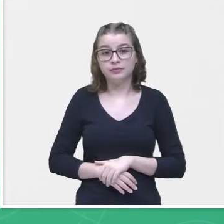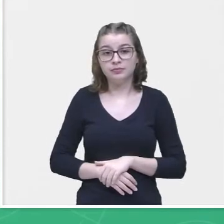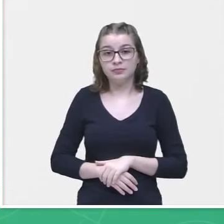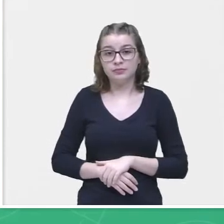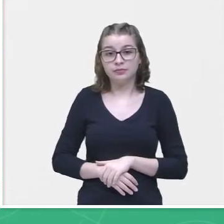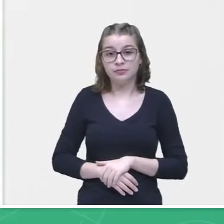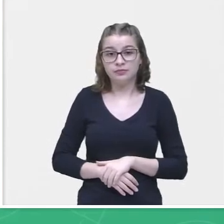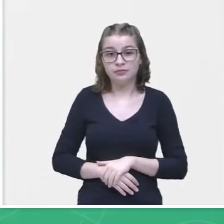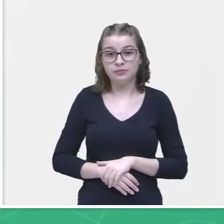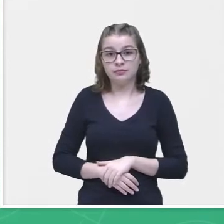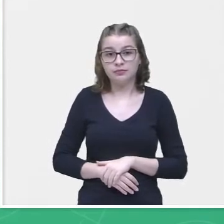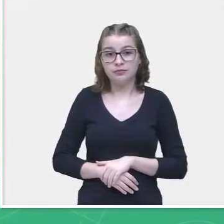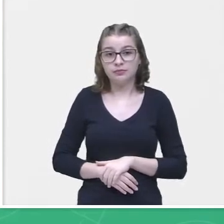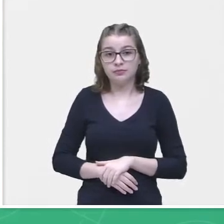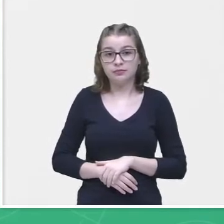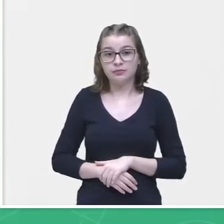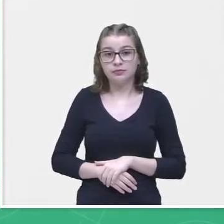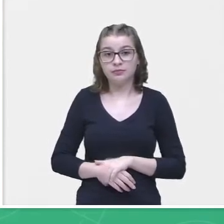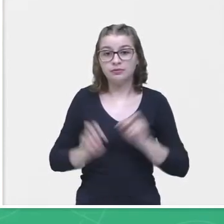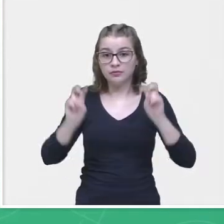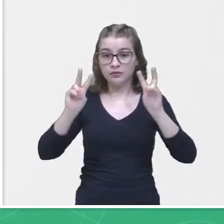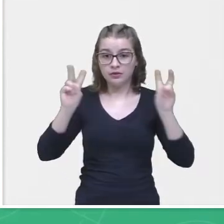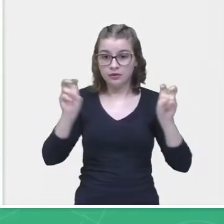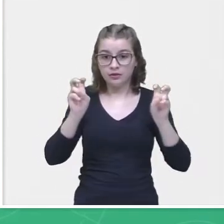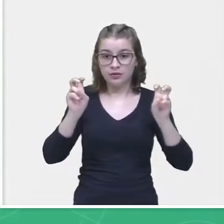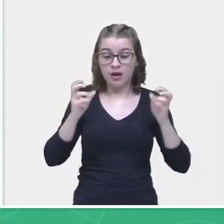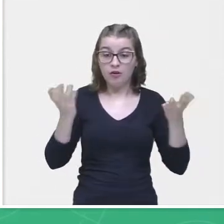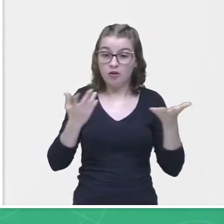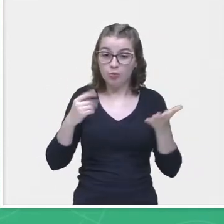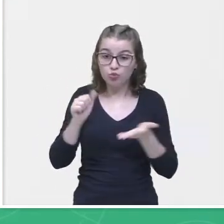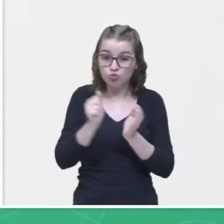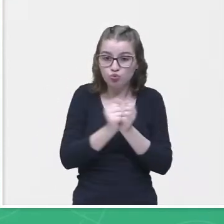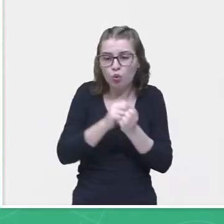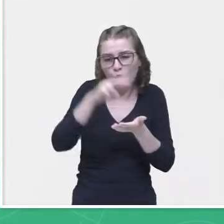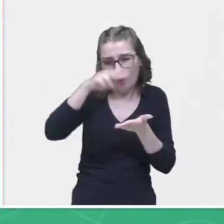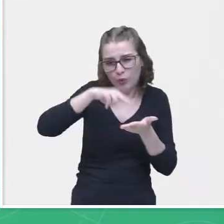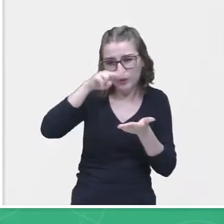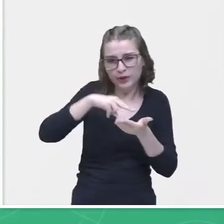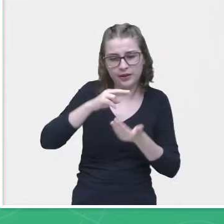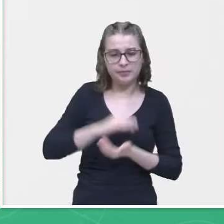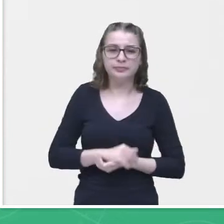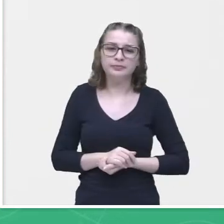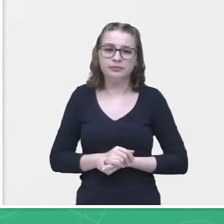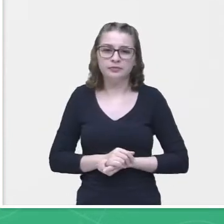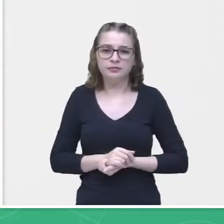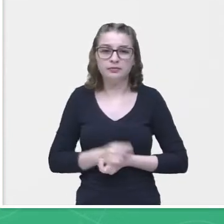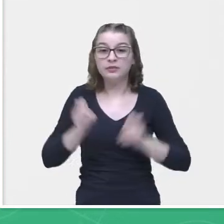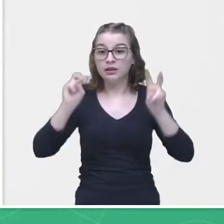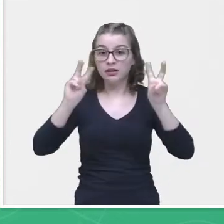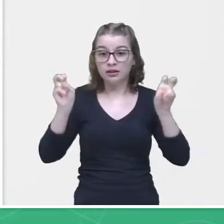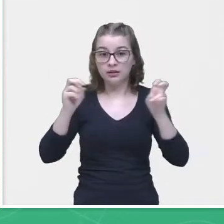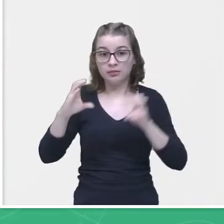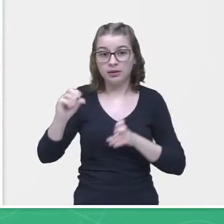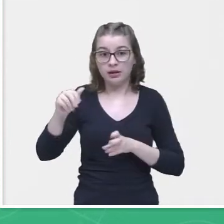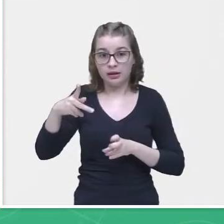olha aí. Claro que você vai ler comigo, né? Claro que você vai ler comigo. Olha o que diz.